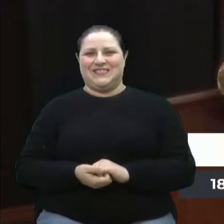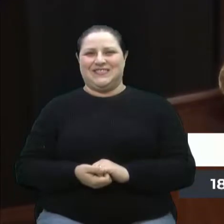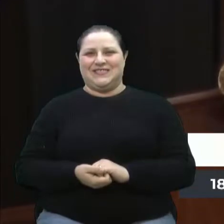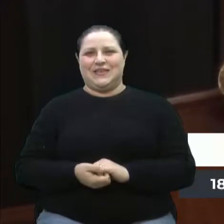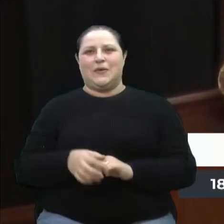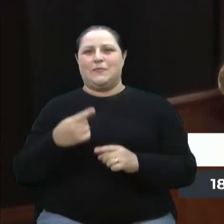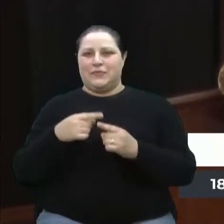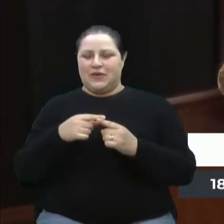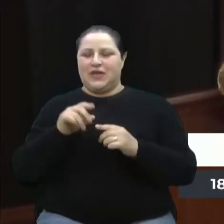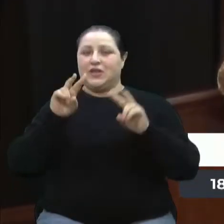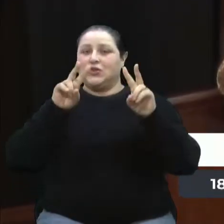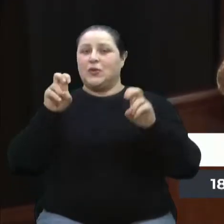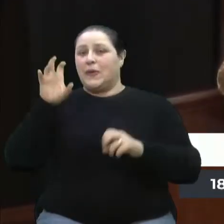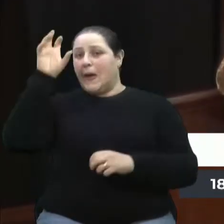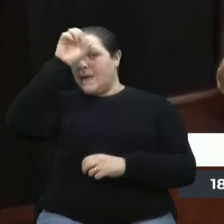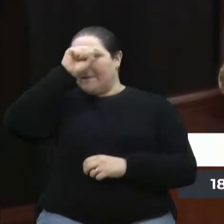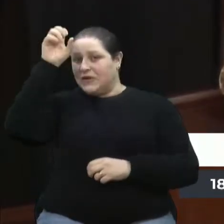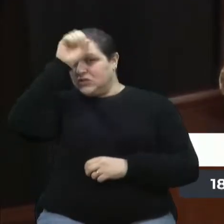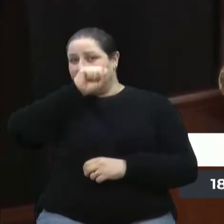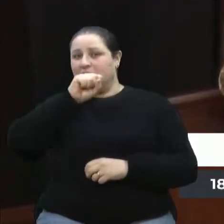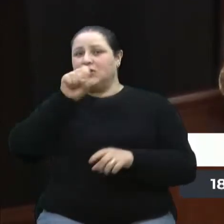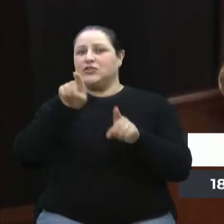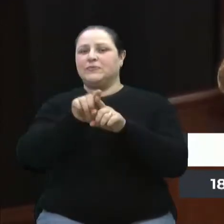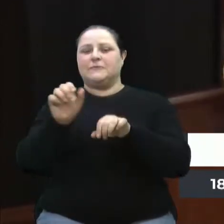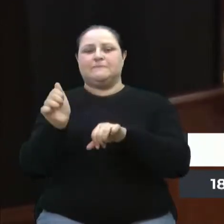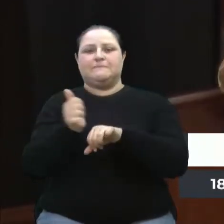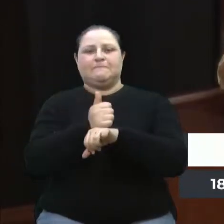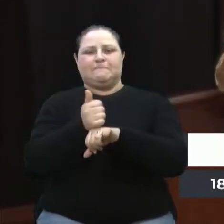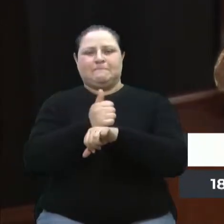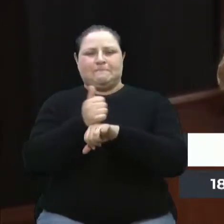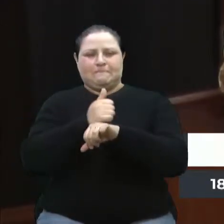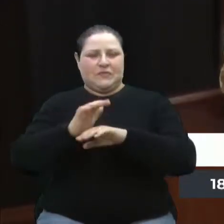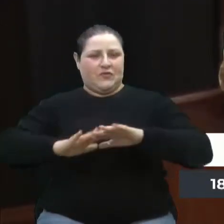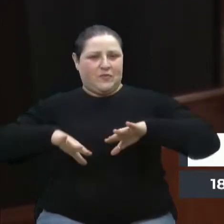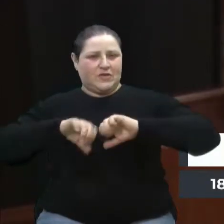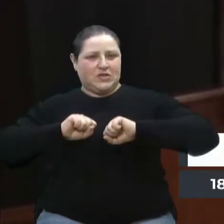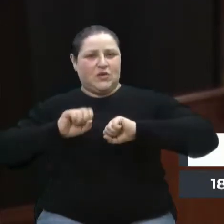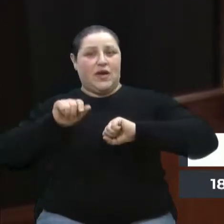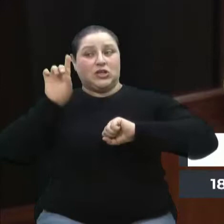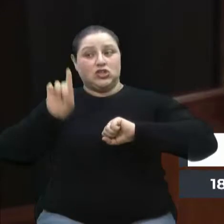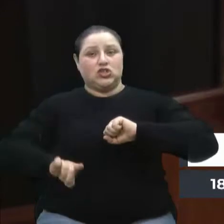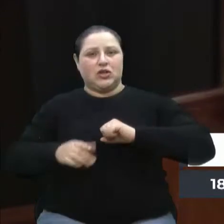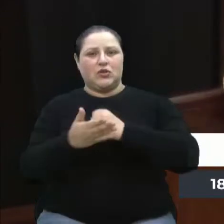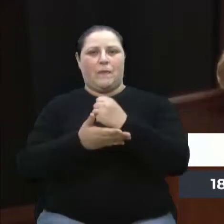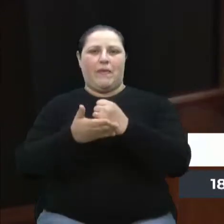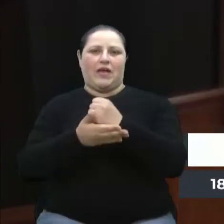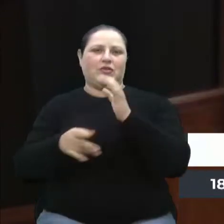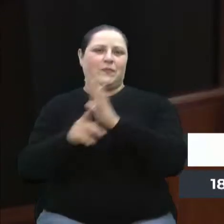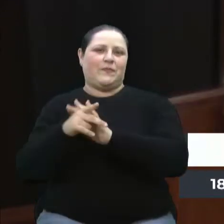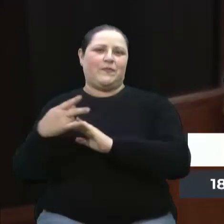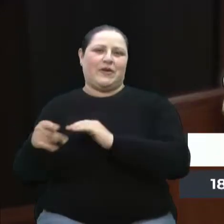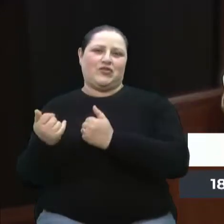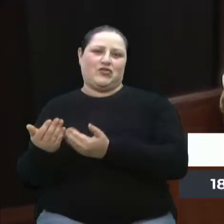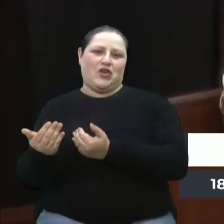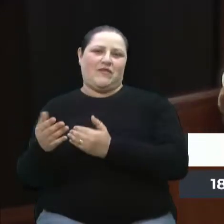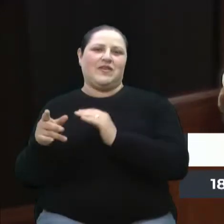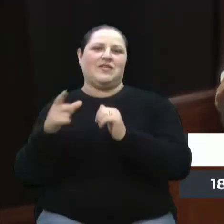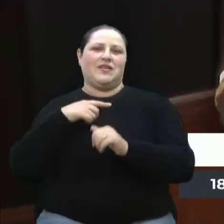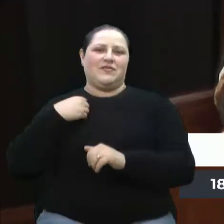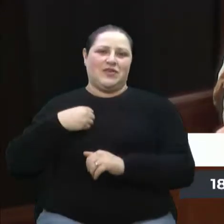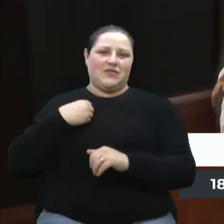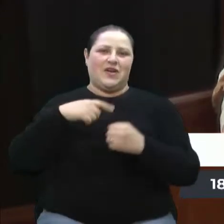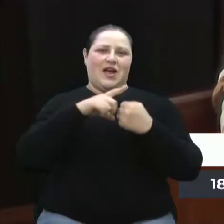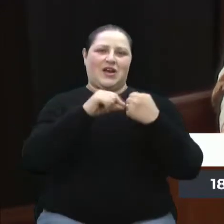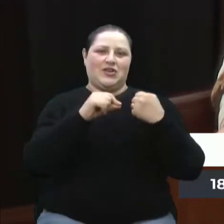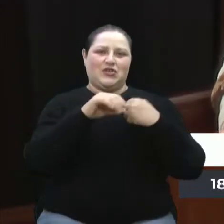a aprendizagem e a profissionalização é um dos direitos básicos dos jovens. Está no nosso artigo